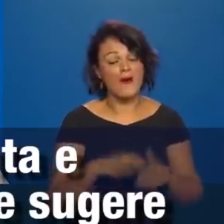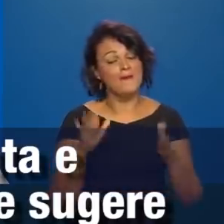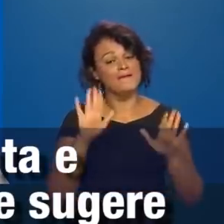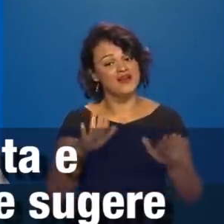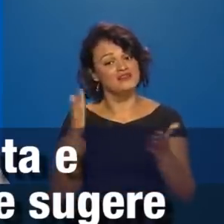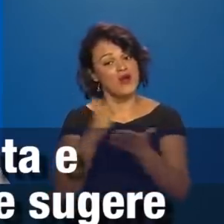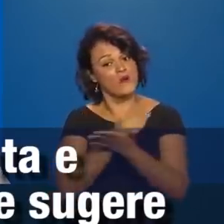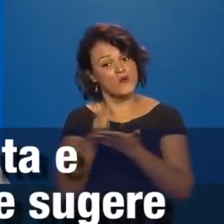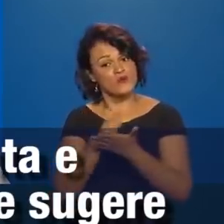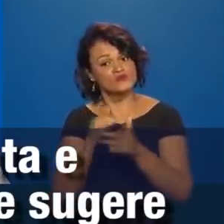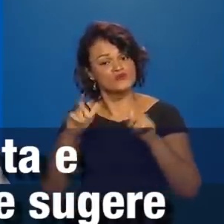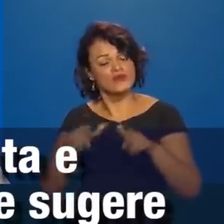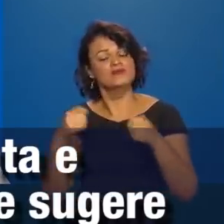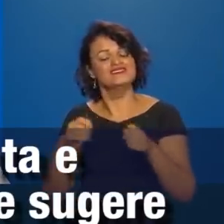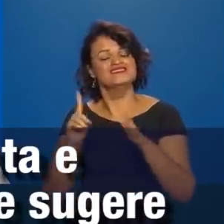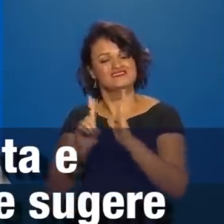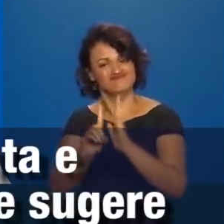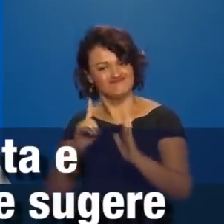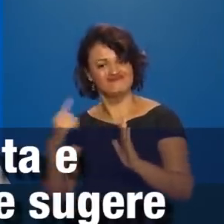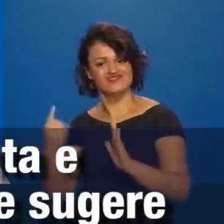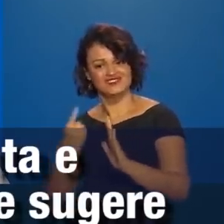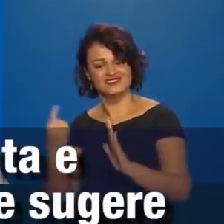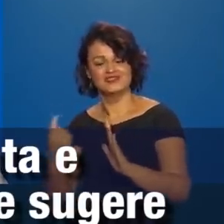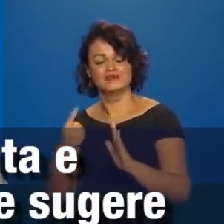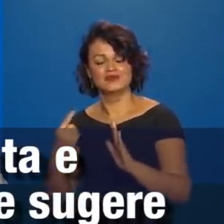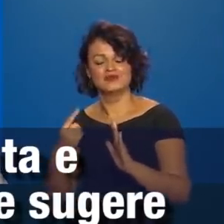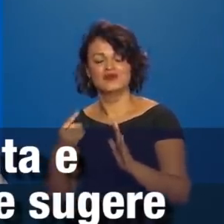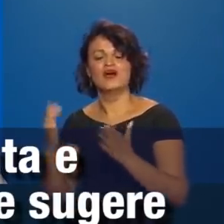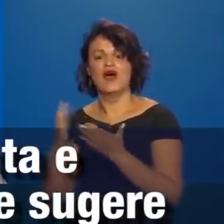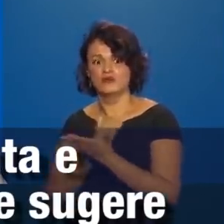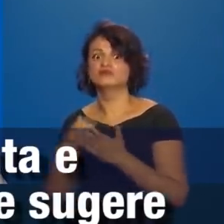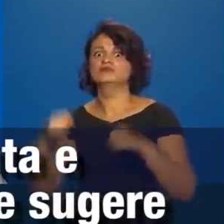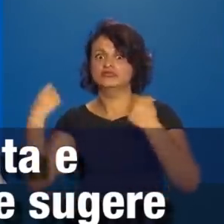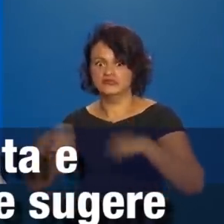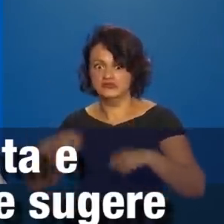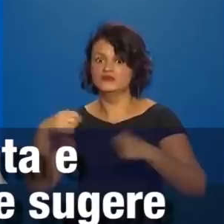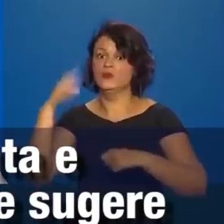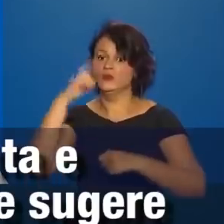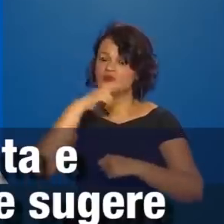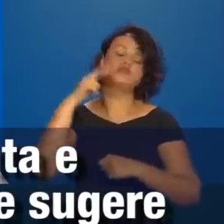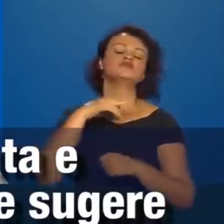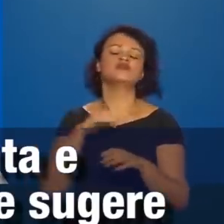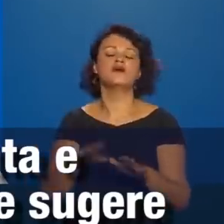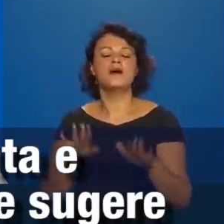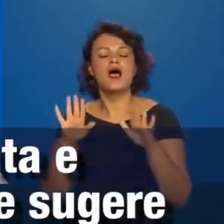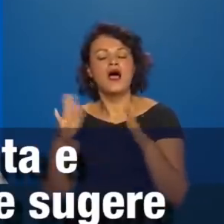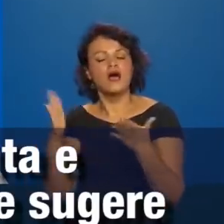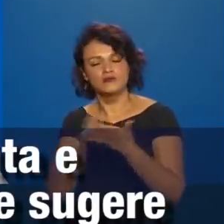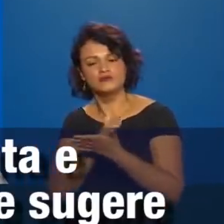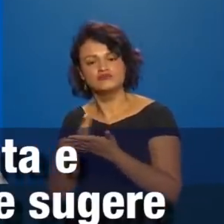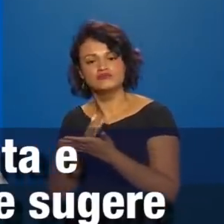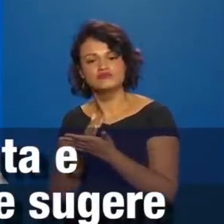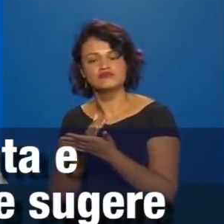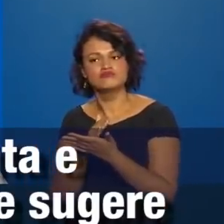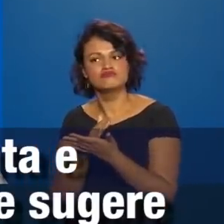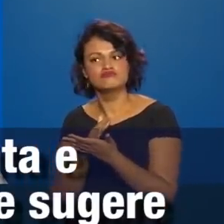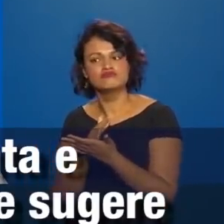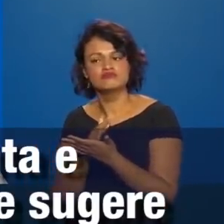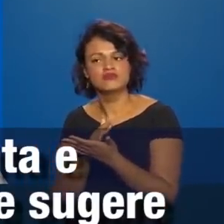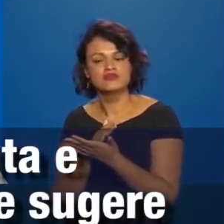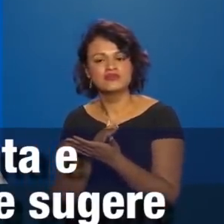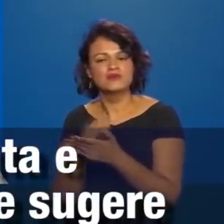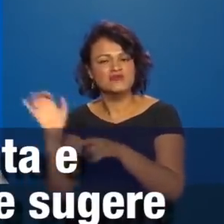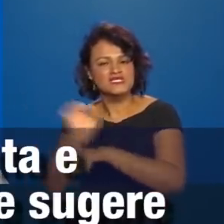que precisam ter um distanciamento social implementado? Não temos dúvida disso. Tem locais que precisam ter